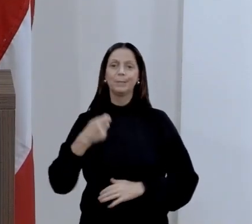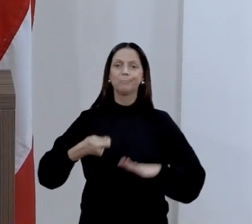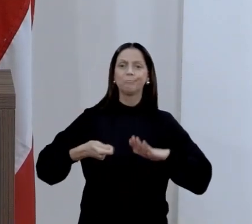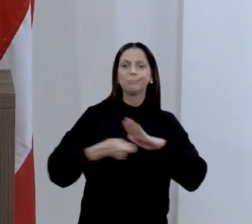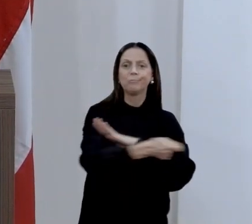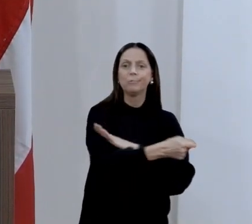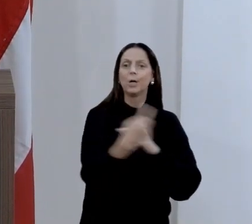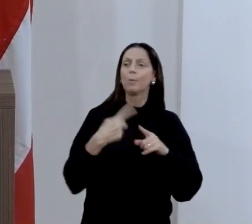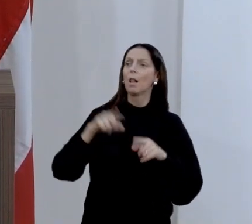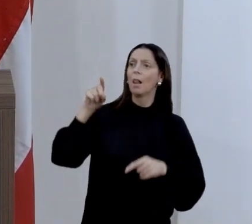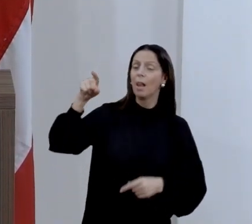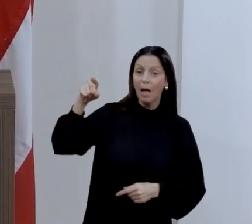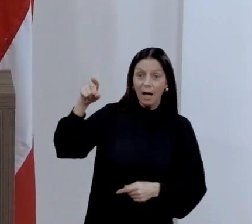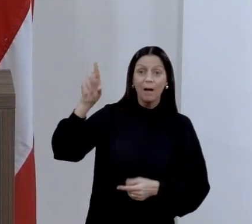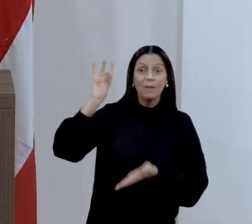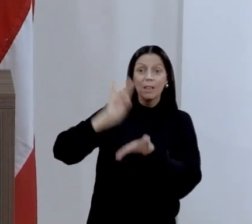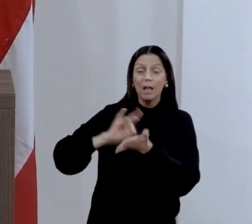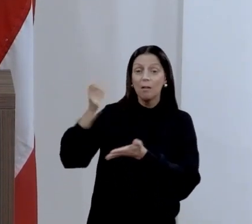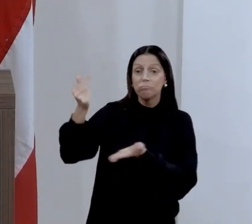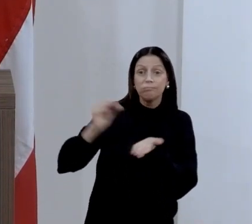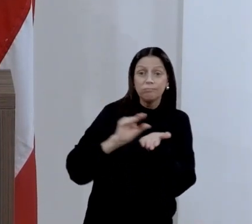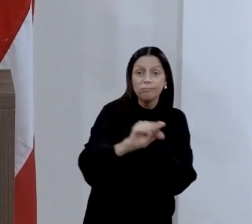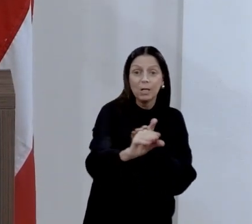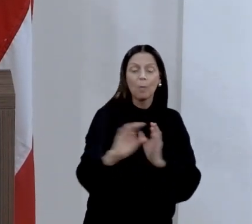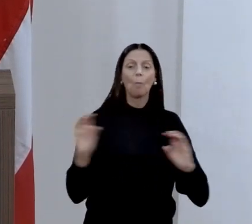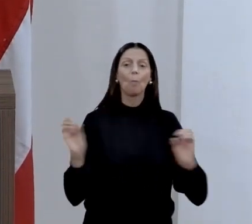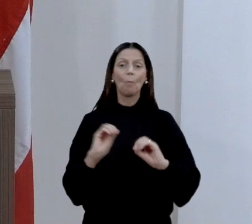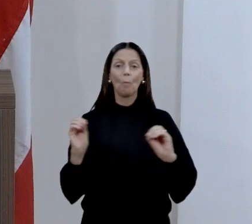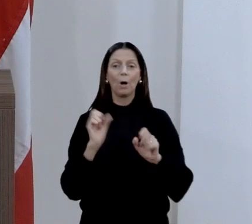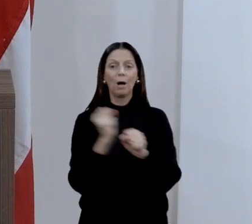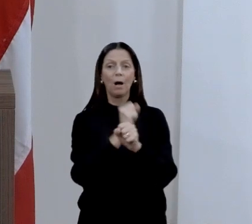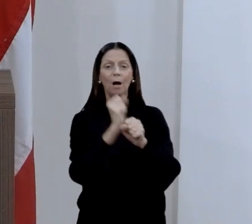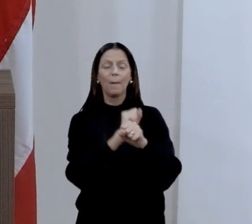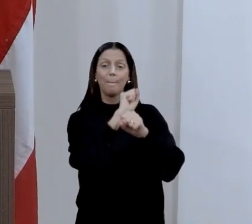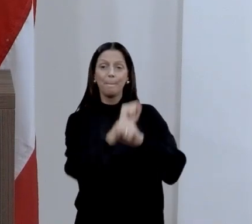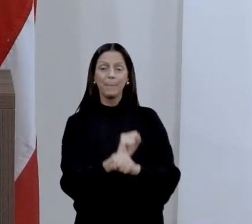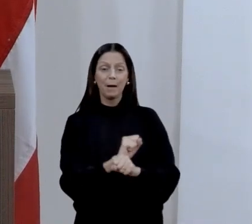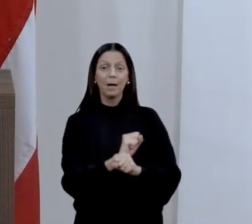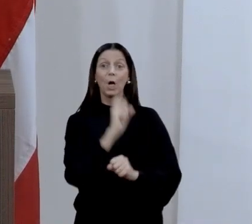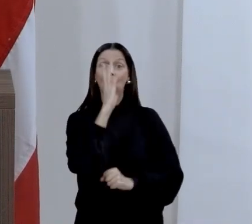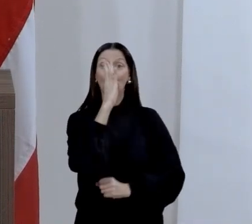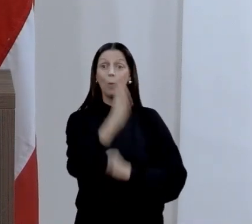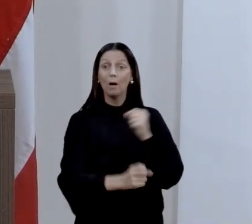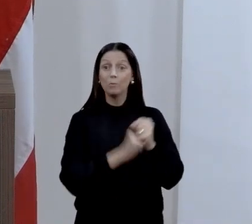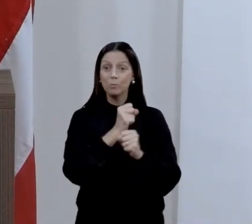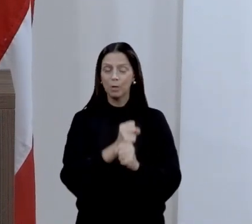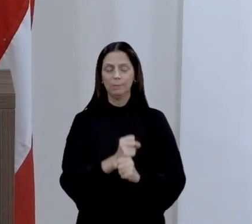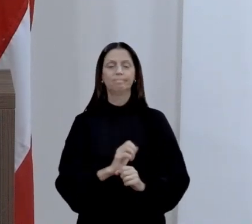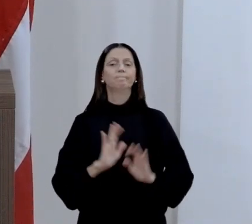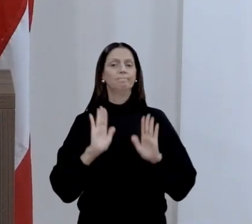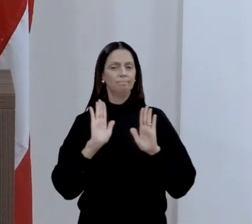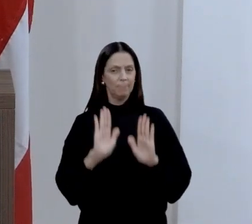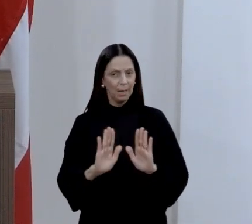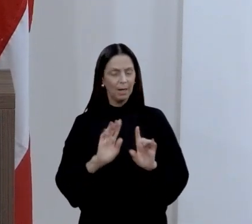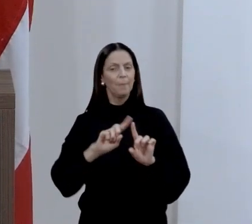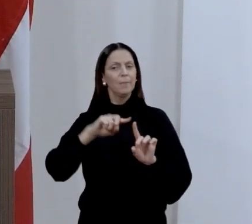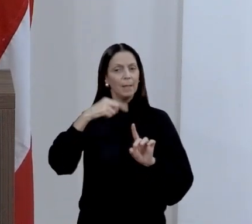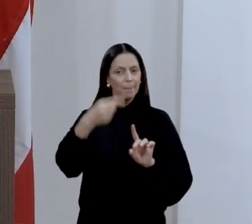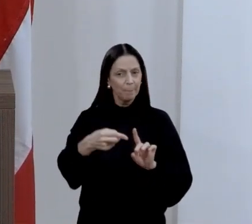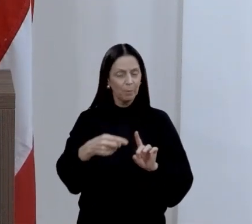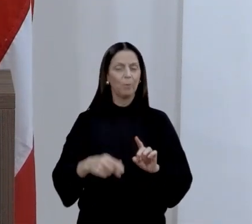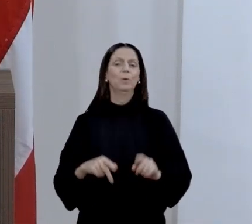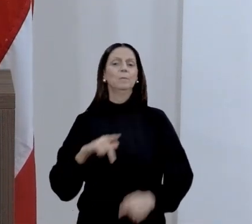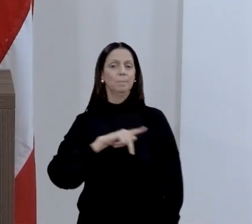470 para a obra não parar 100%, porque, de fato, a obra ficou estagnada há 4 anos e foi com o presidente Lula que essa obra avançou e hoje já está